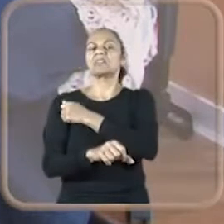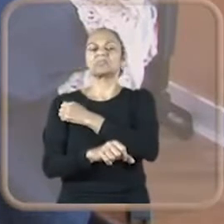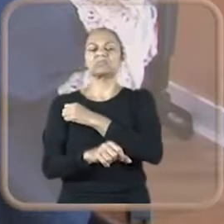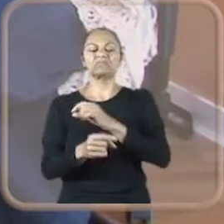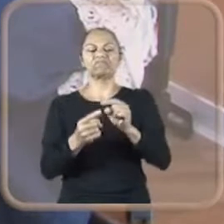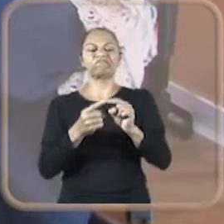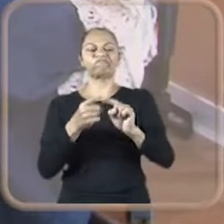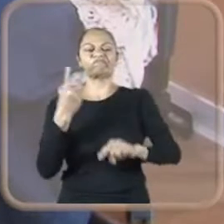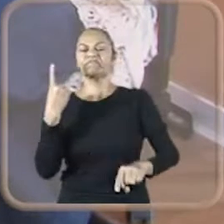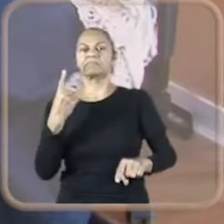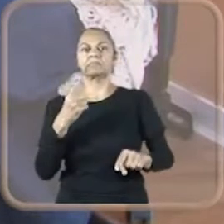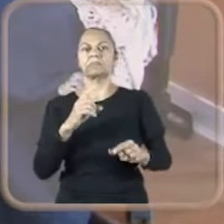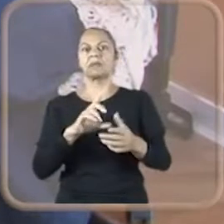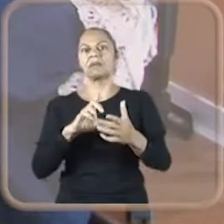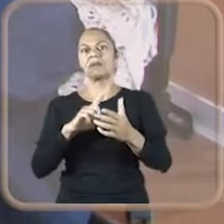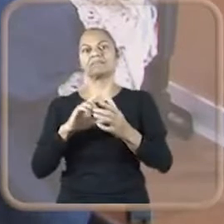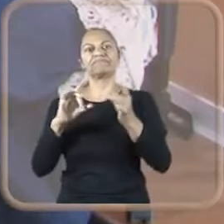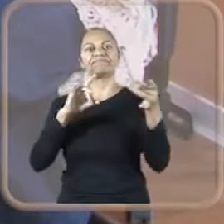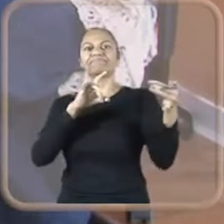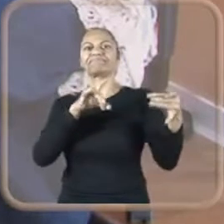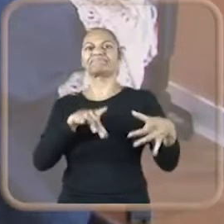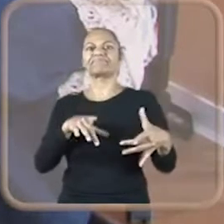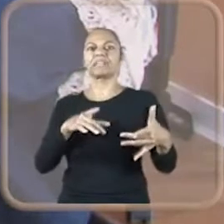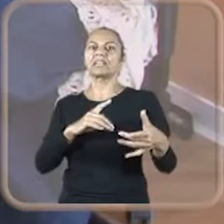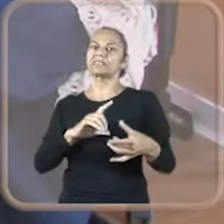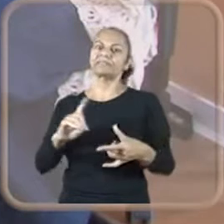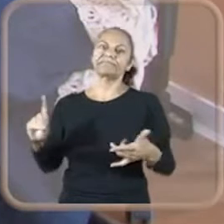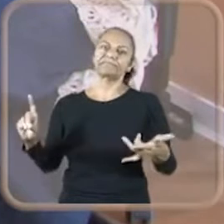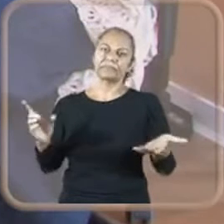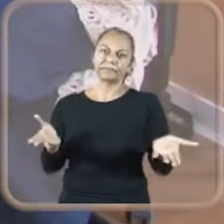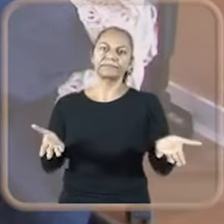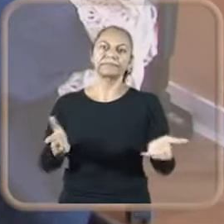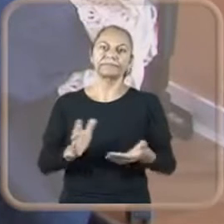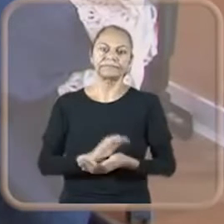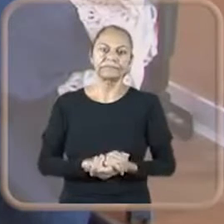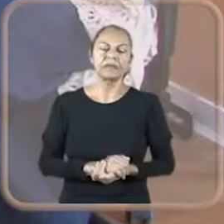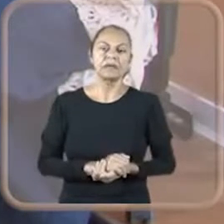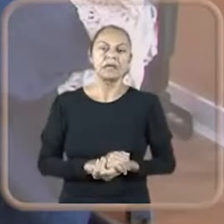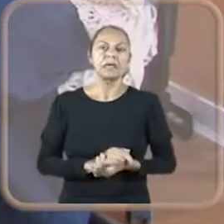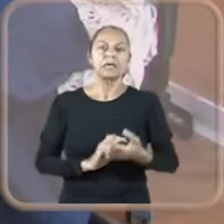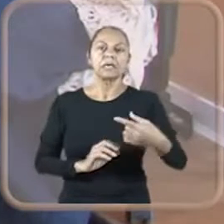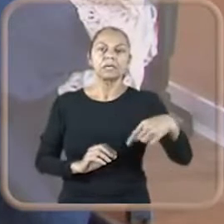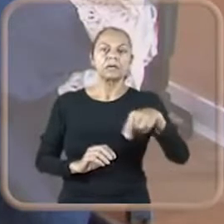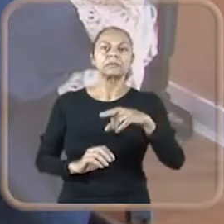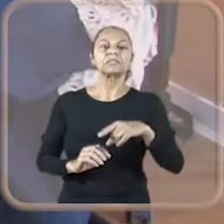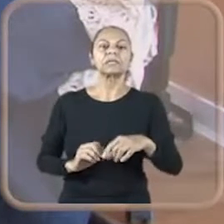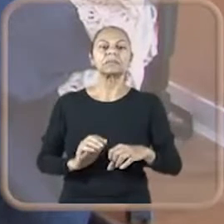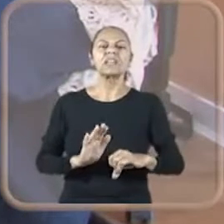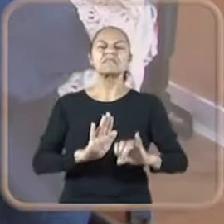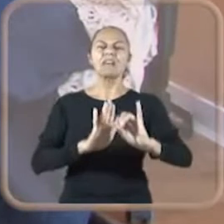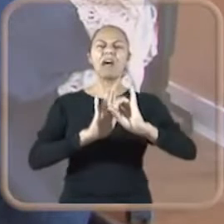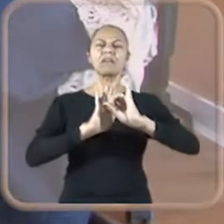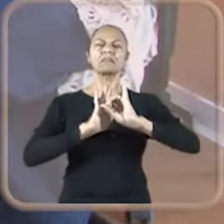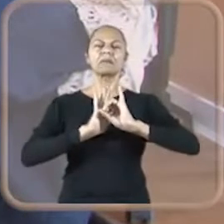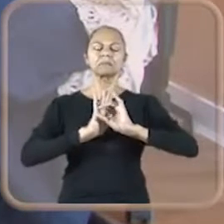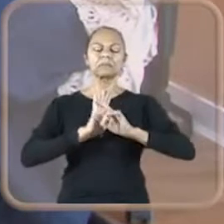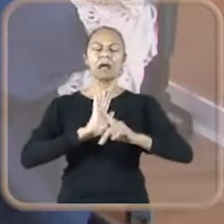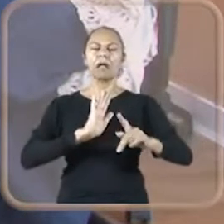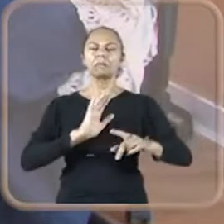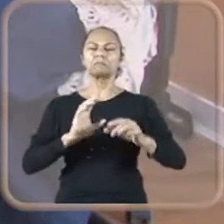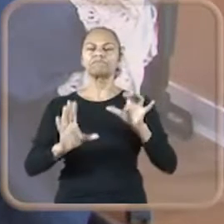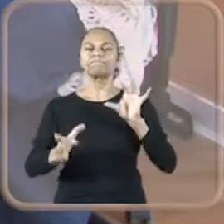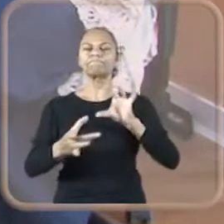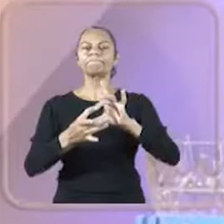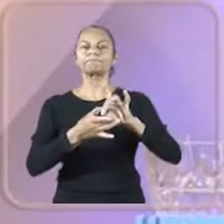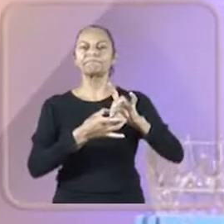todos sejam capacitados para que os nossos alunos tenham identidade com a escola, identidade com o professor e permaneçam na escola.